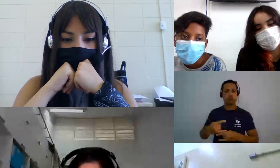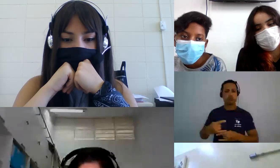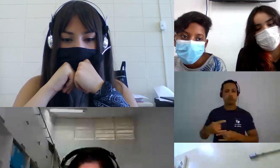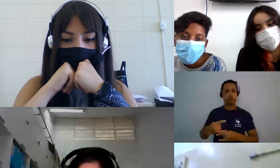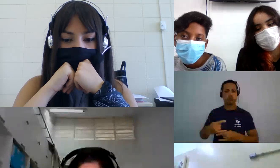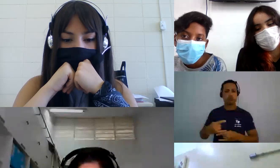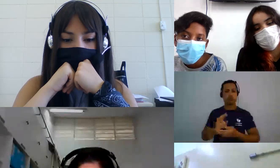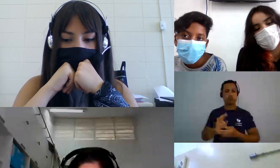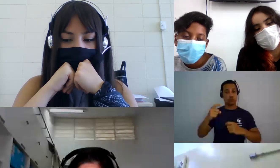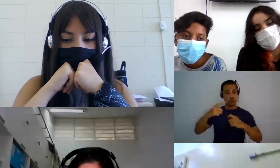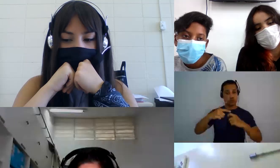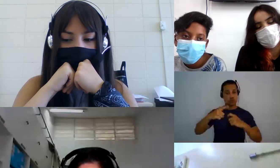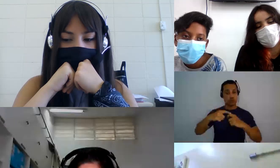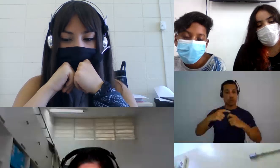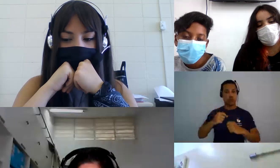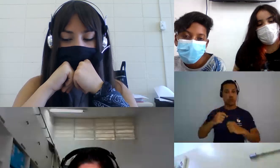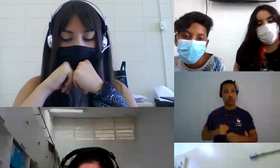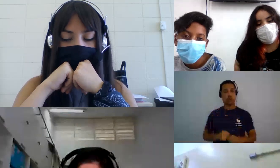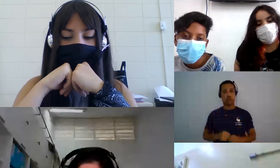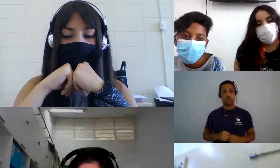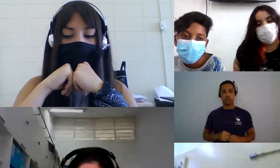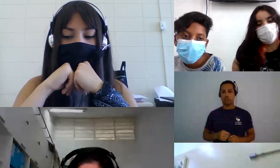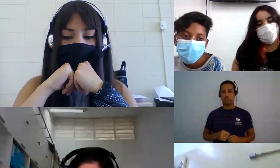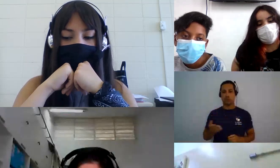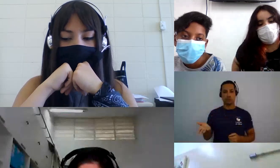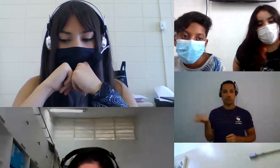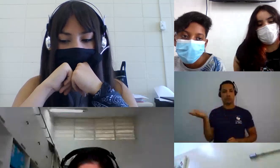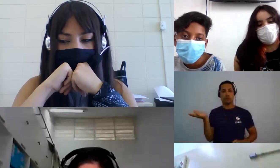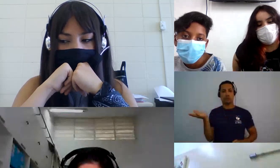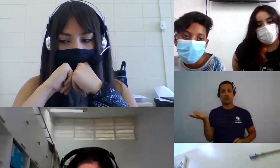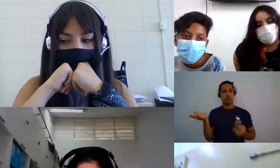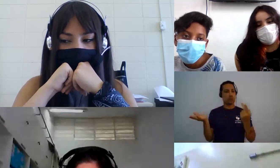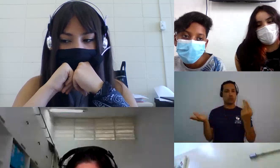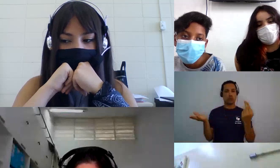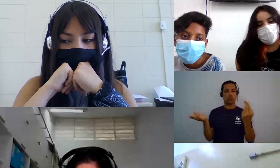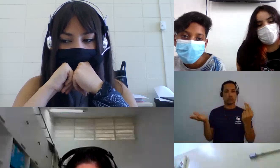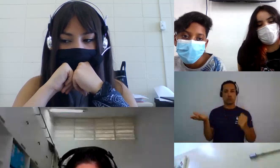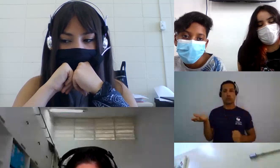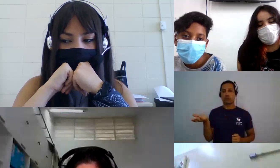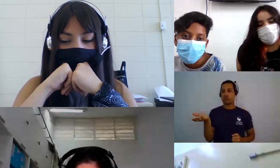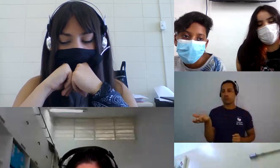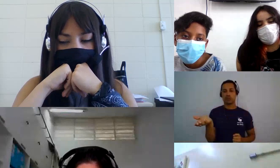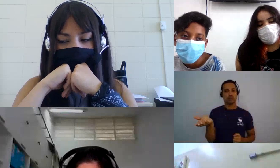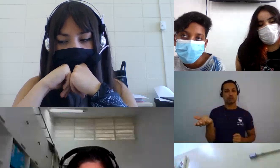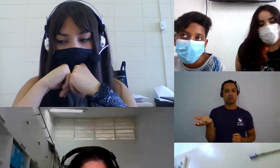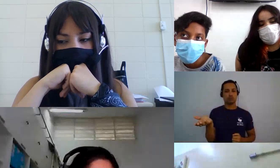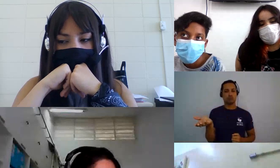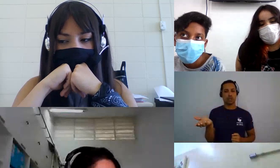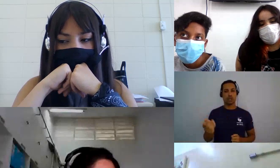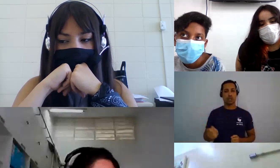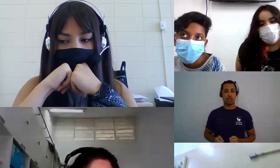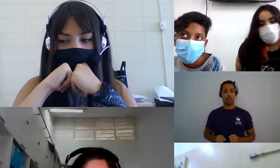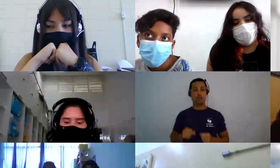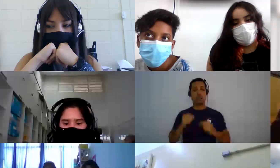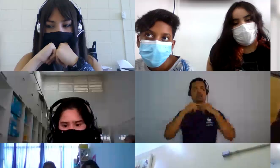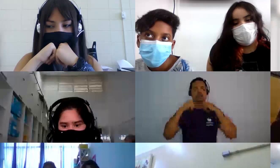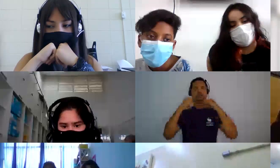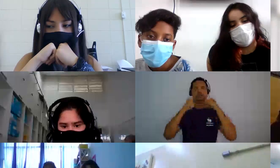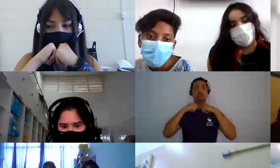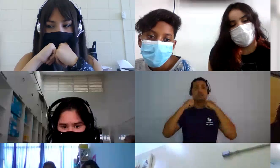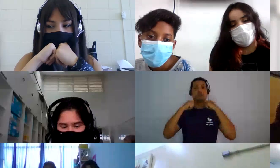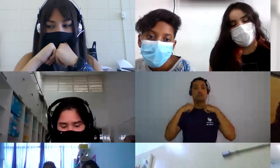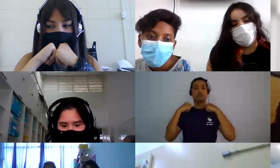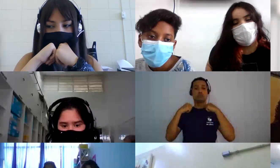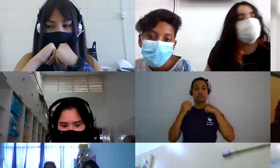A gente não pode ser garçom para essa molecada. Sabe o que é garçom? Garçom é aquele que vai lá, bota o